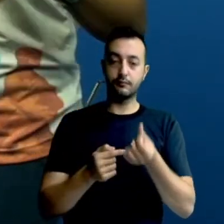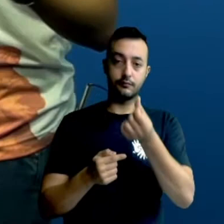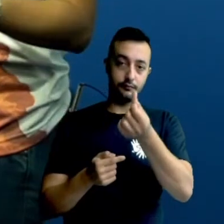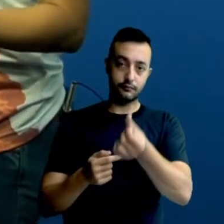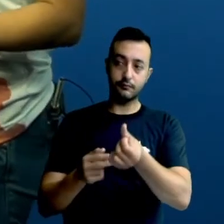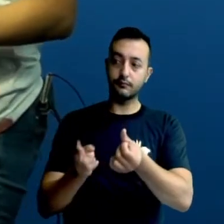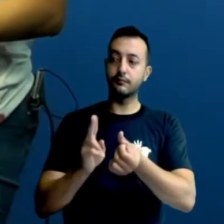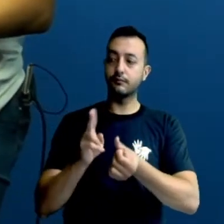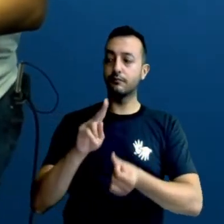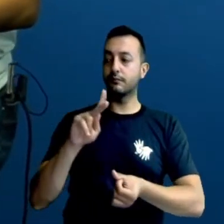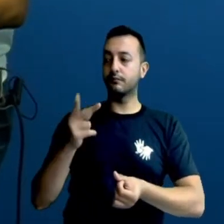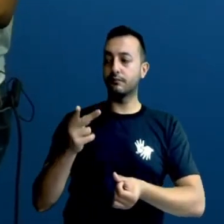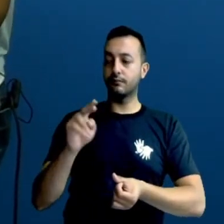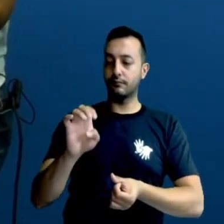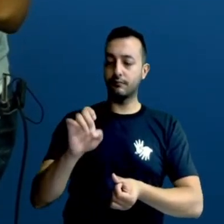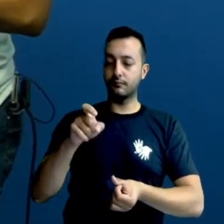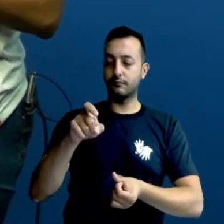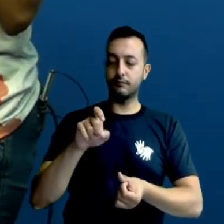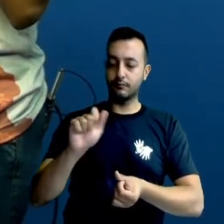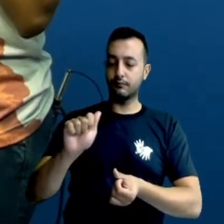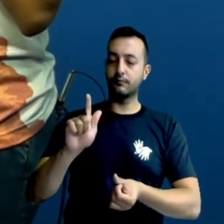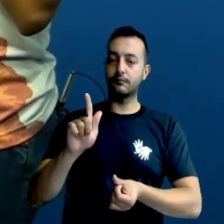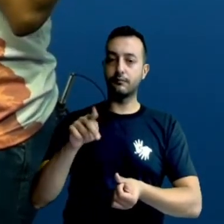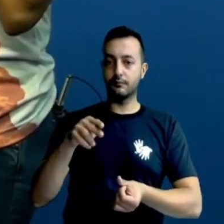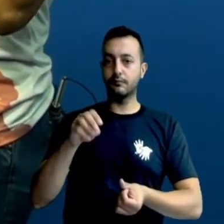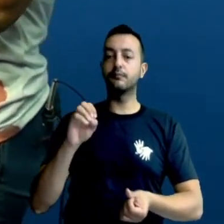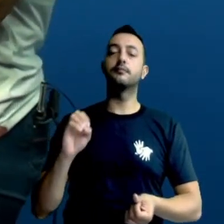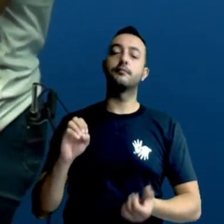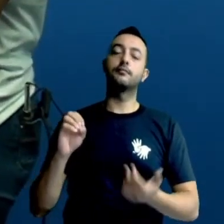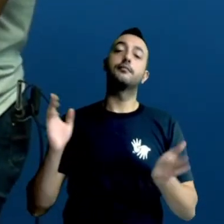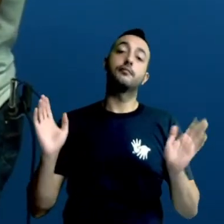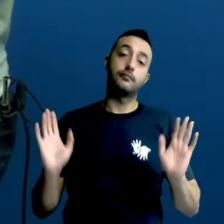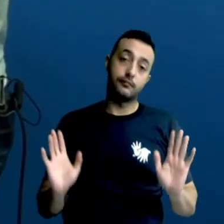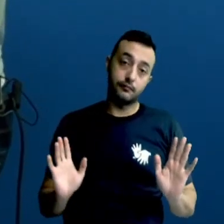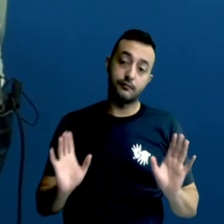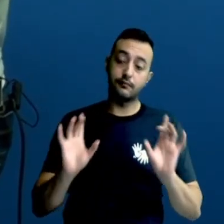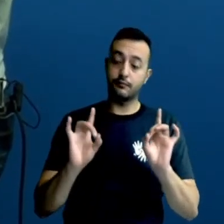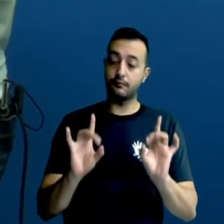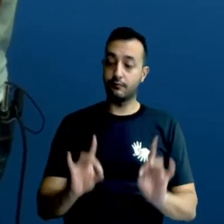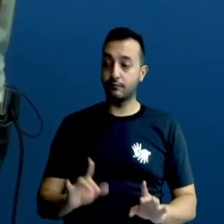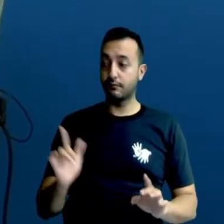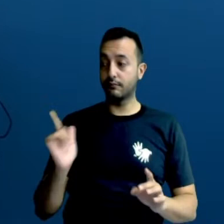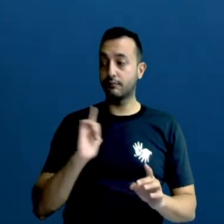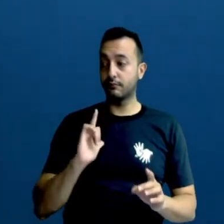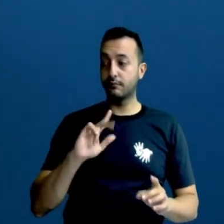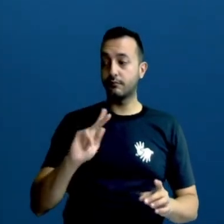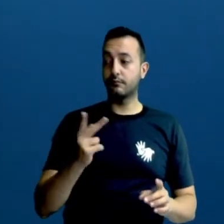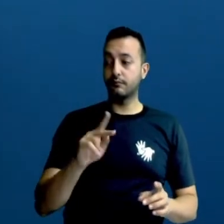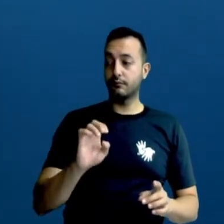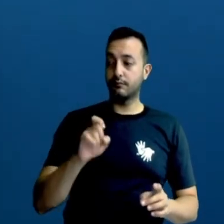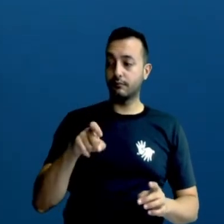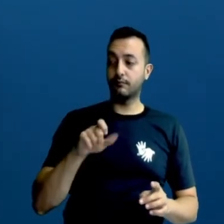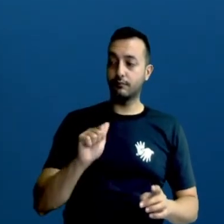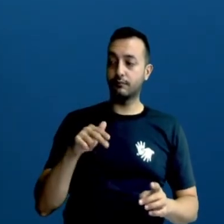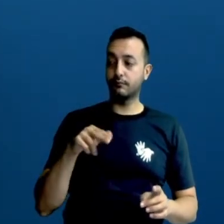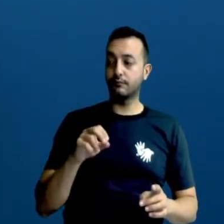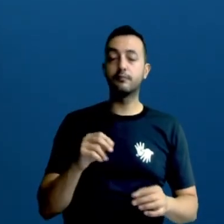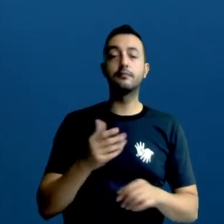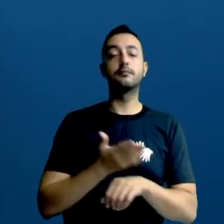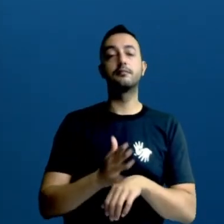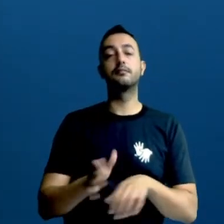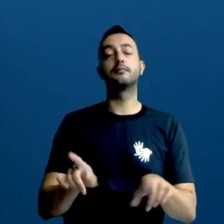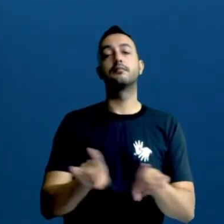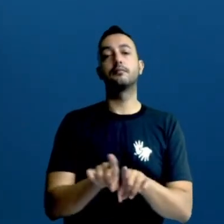lados? Hexágono. E aí, chama atenção para um detalhe. Aqui nós temos hexágono e a região branquinha